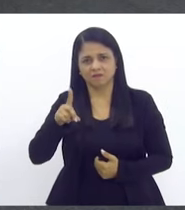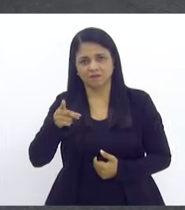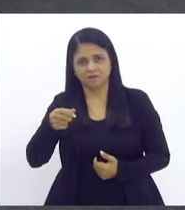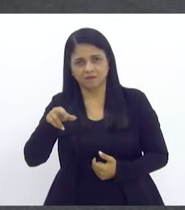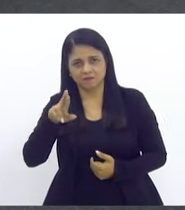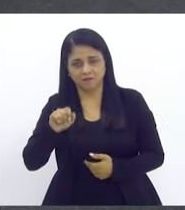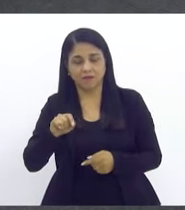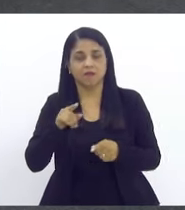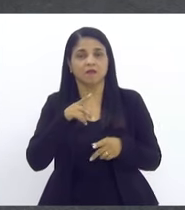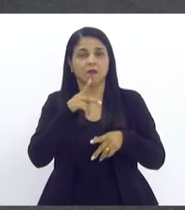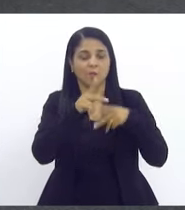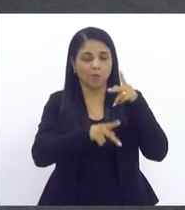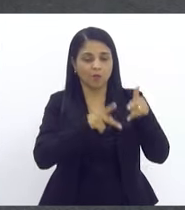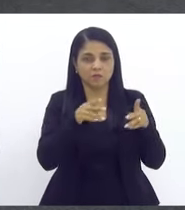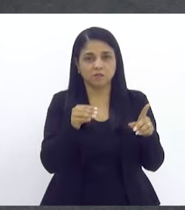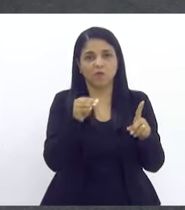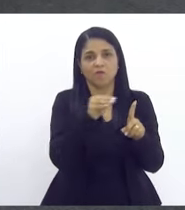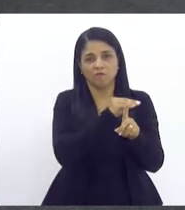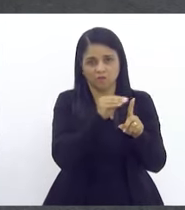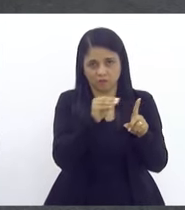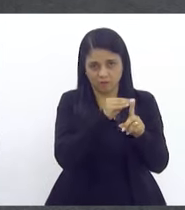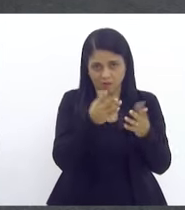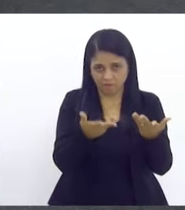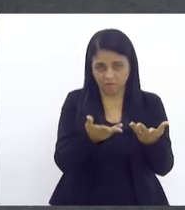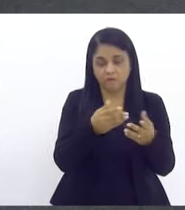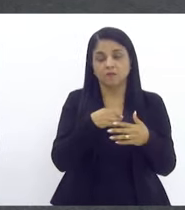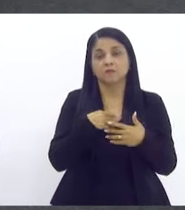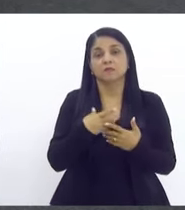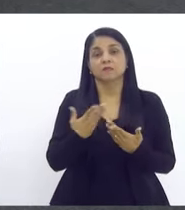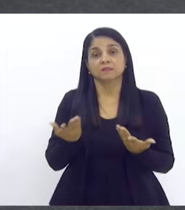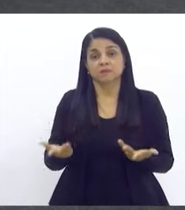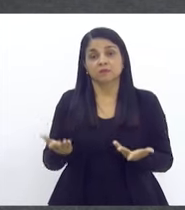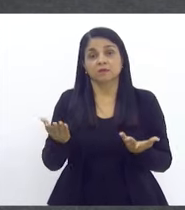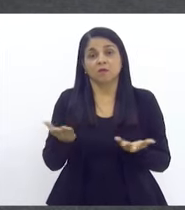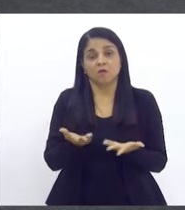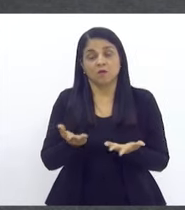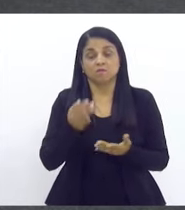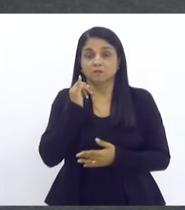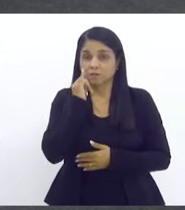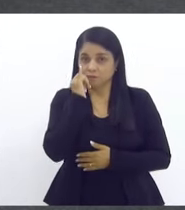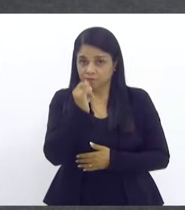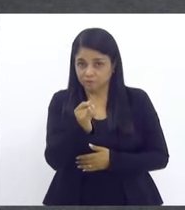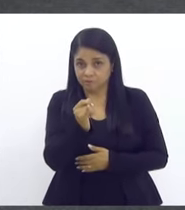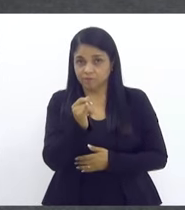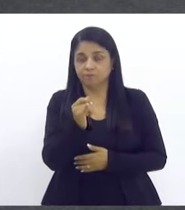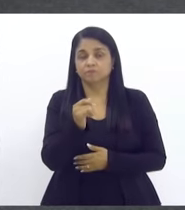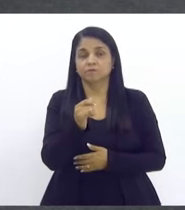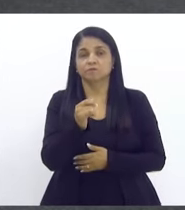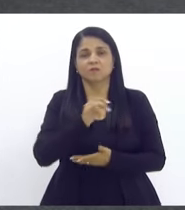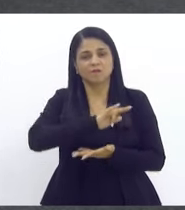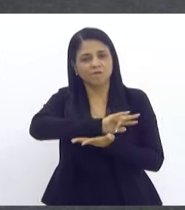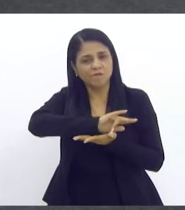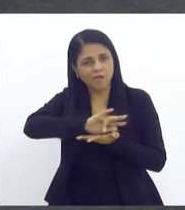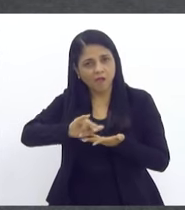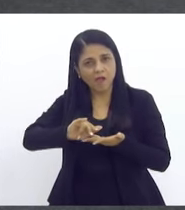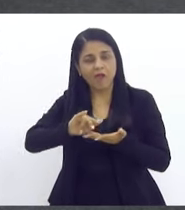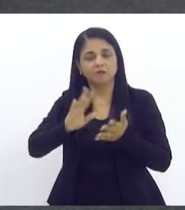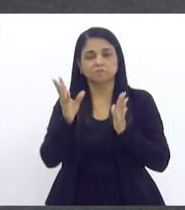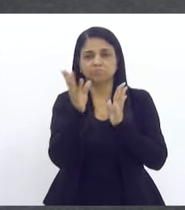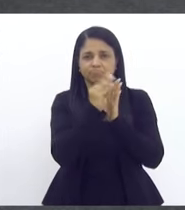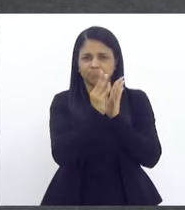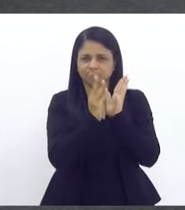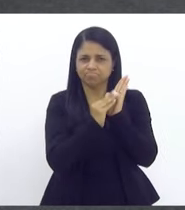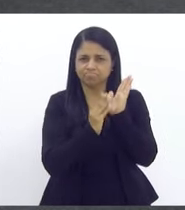mais vulneráveis. Por fim, senhora presidenta, falar também que colocamos várias homenagens